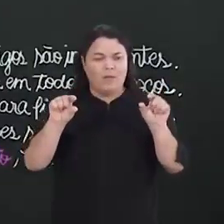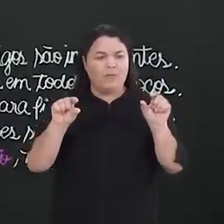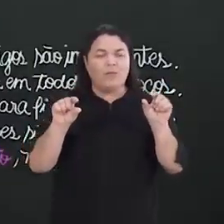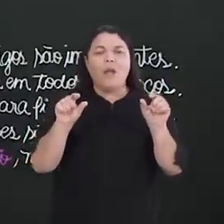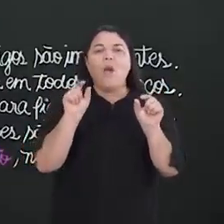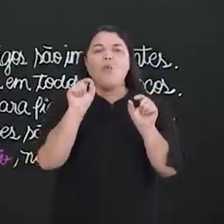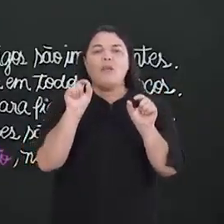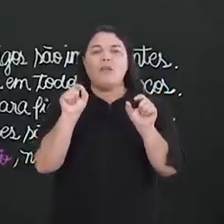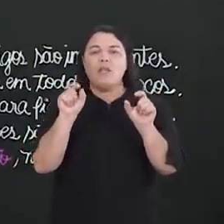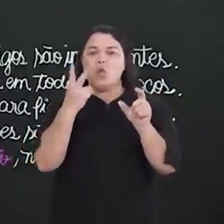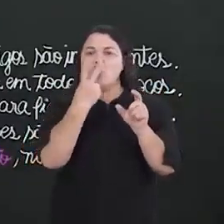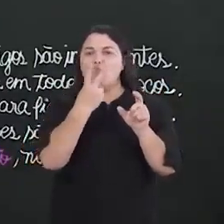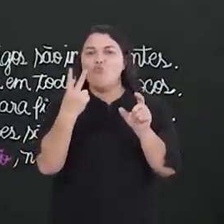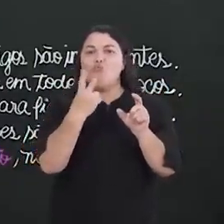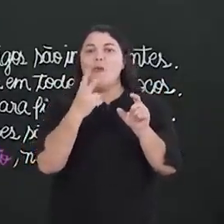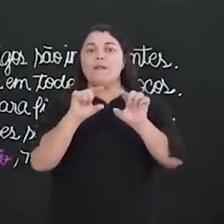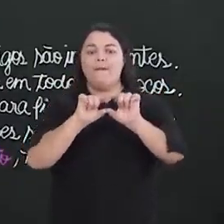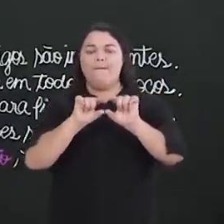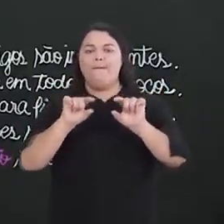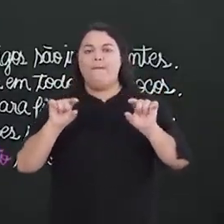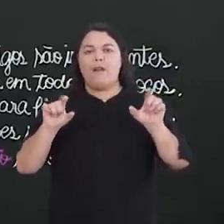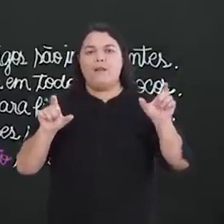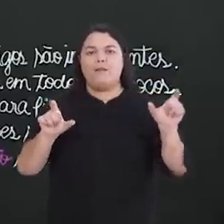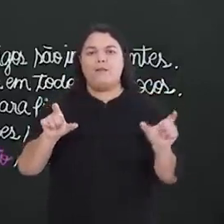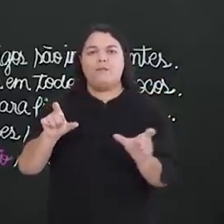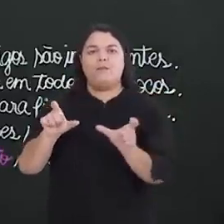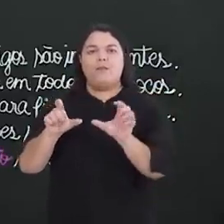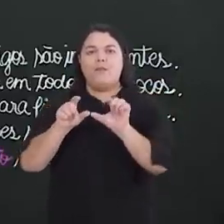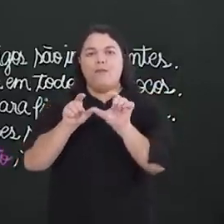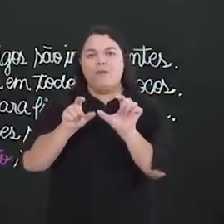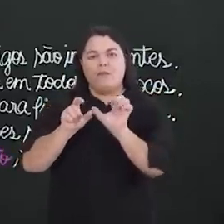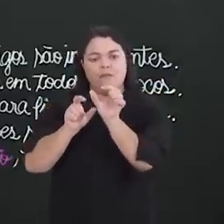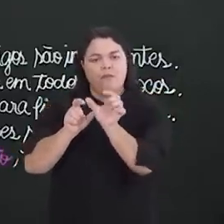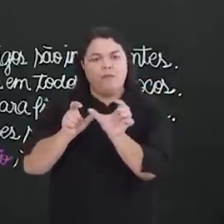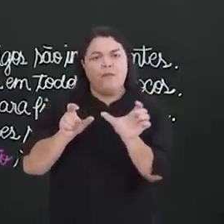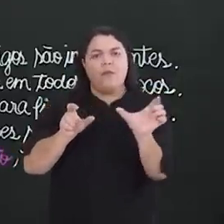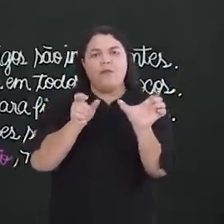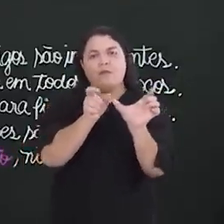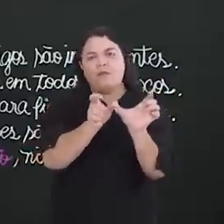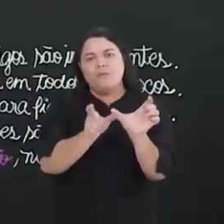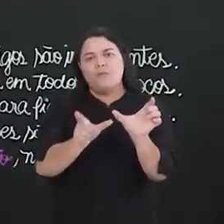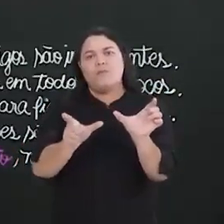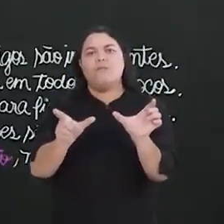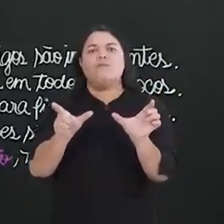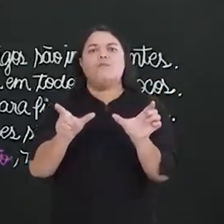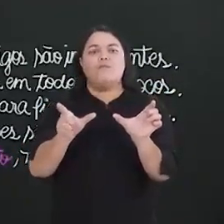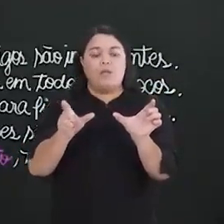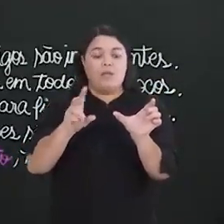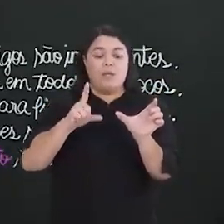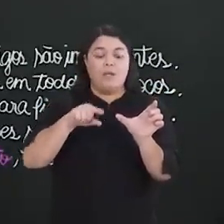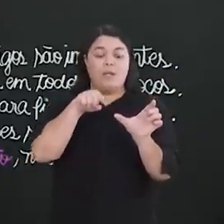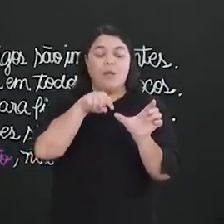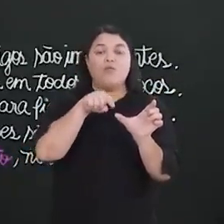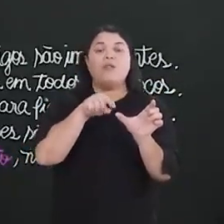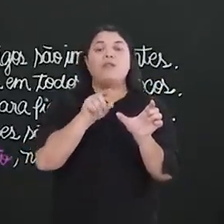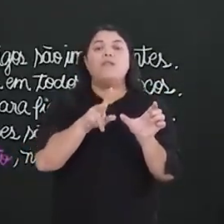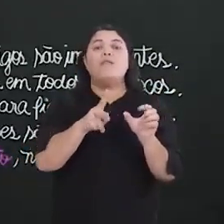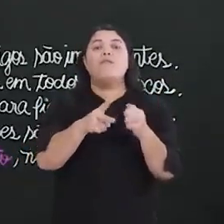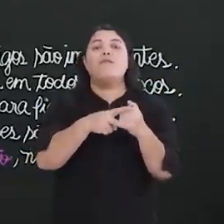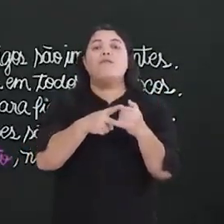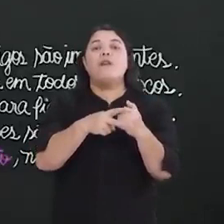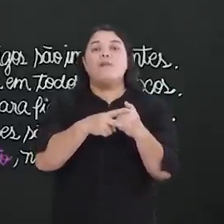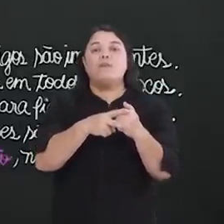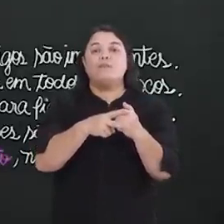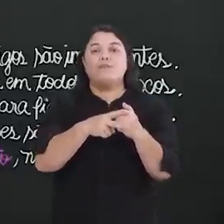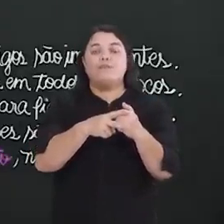de orações. Oração é uma sentença que gira em torno de um verbo. Então, o período composto é um período